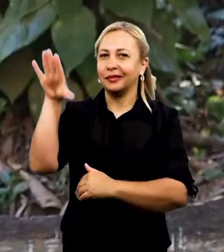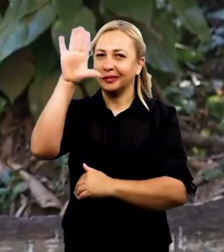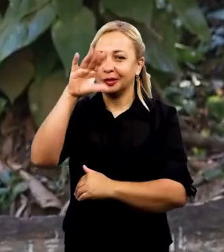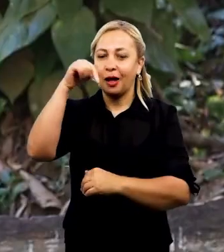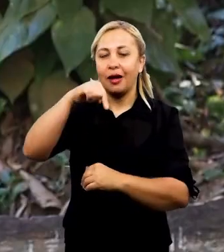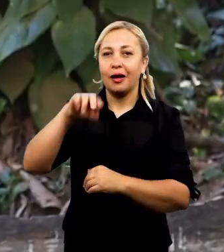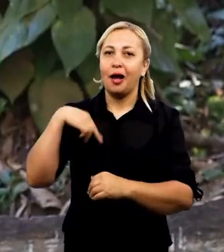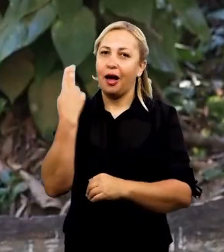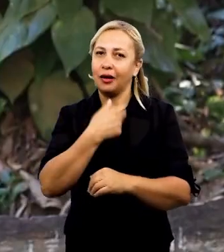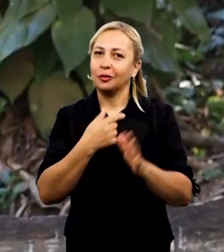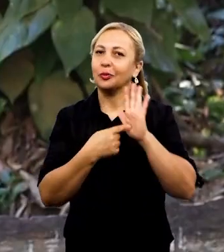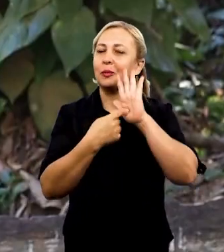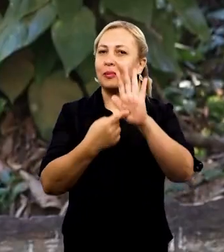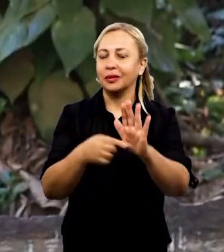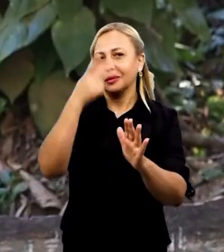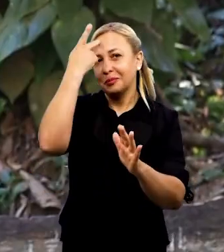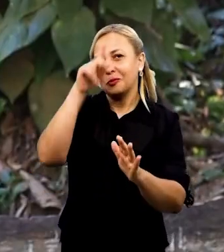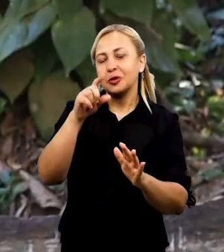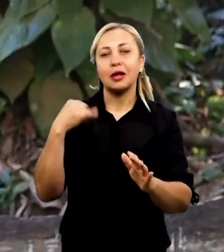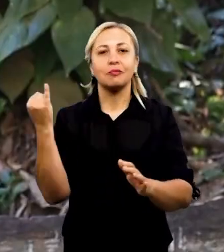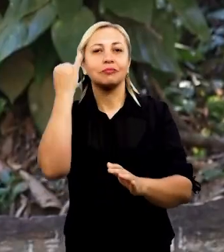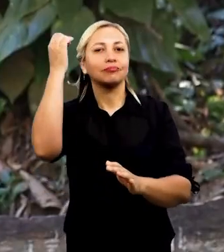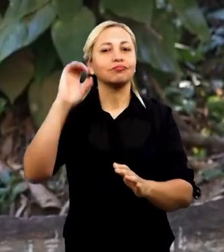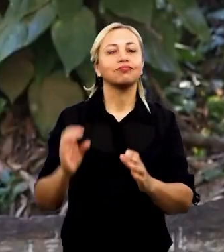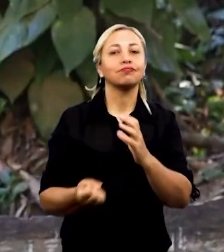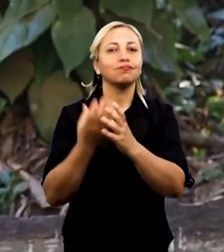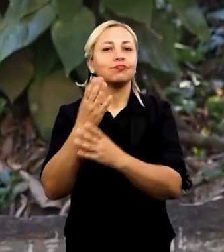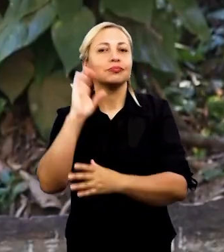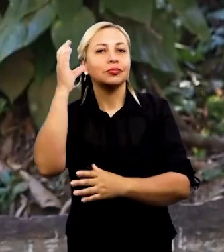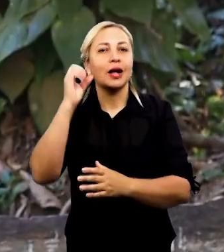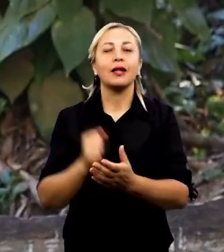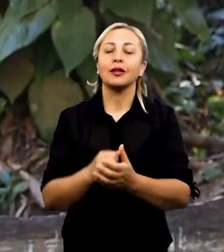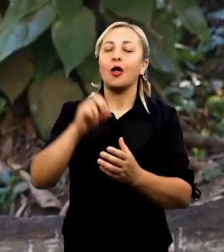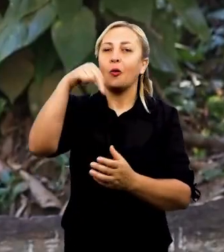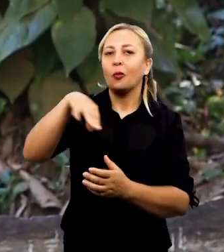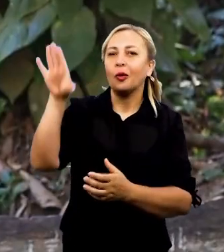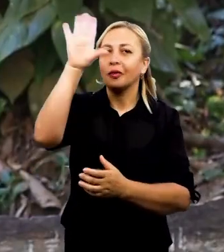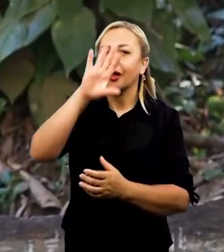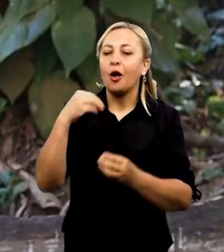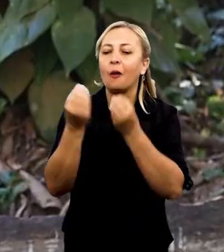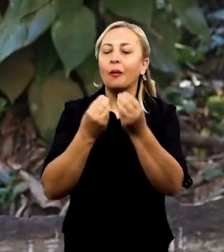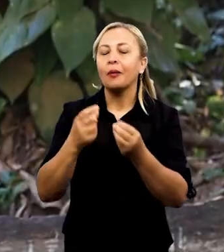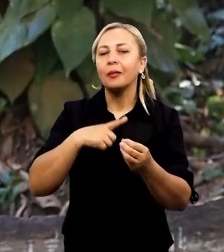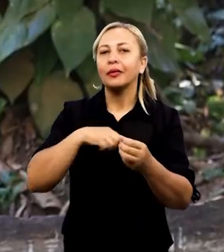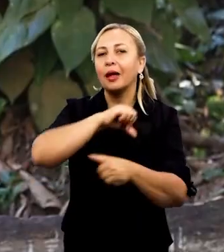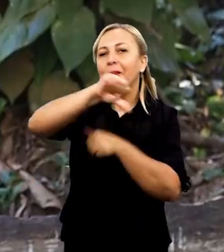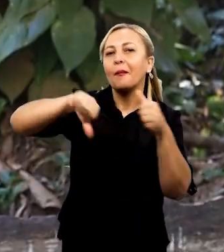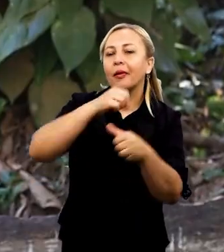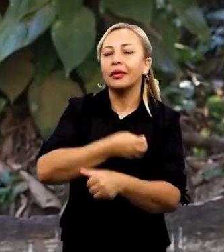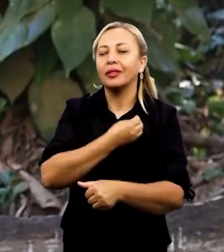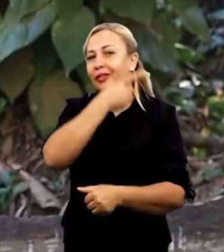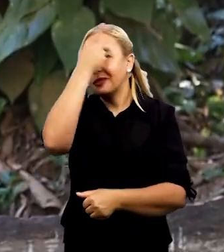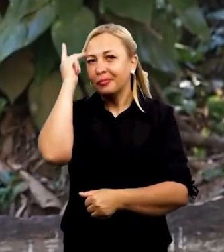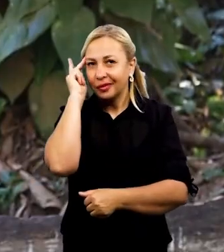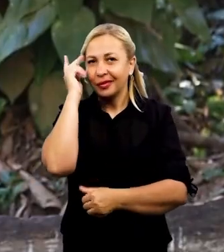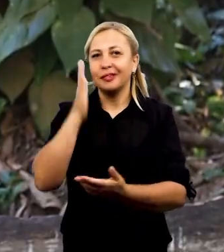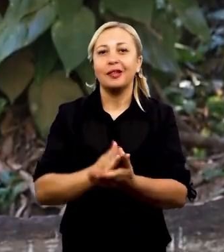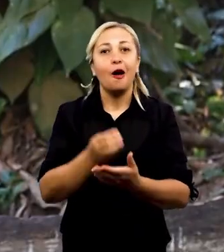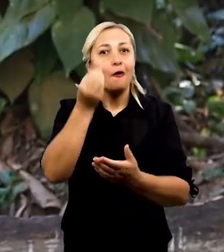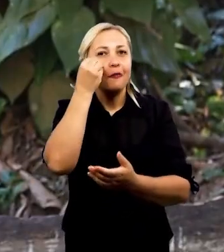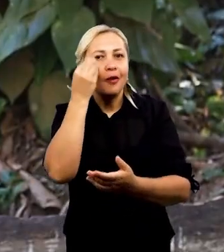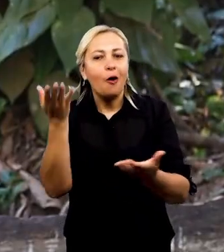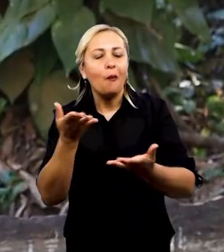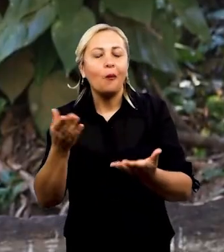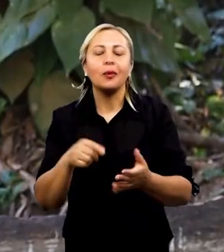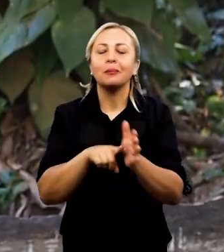superior nordestinas. Aqui a gente mostra a importância das produções científicas do Nordeste e como elas têm transformado a vida das pessoas. Vamos